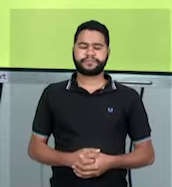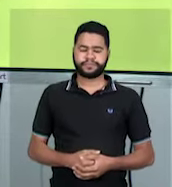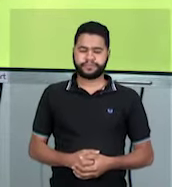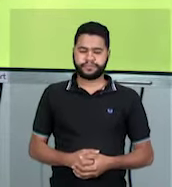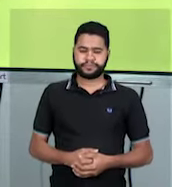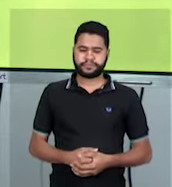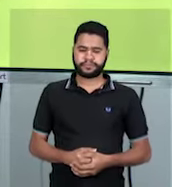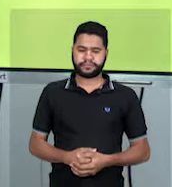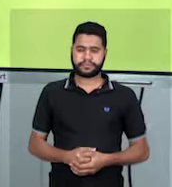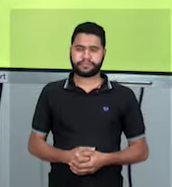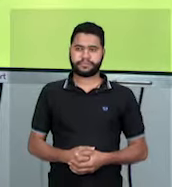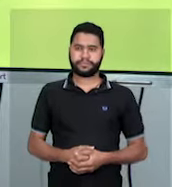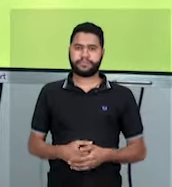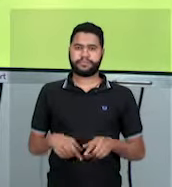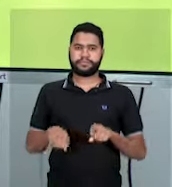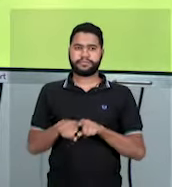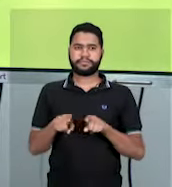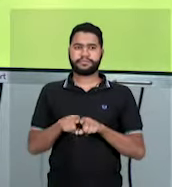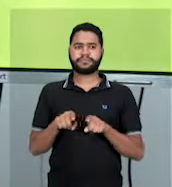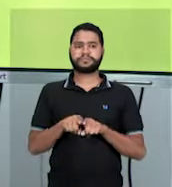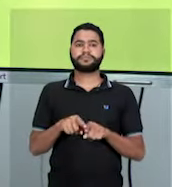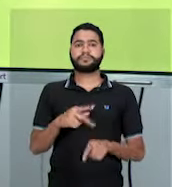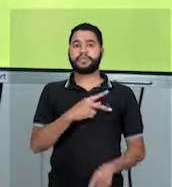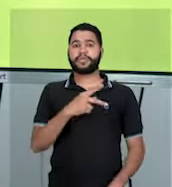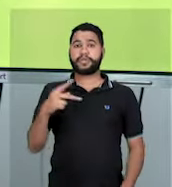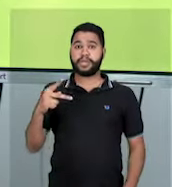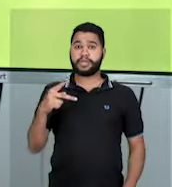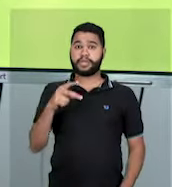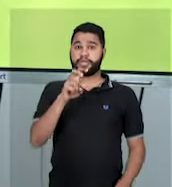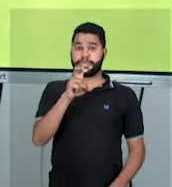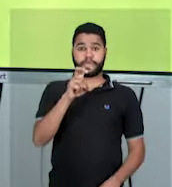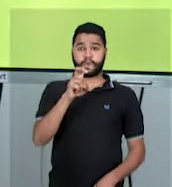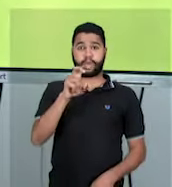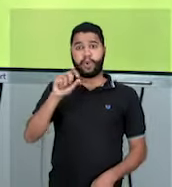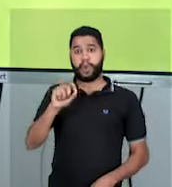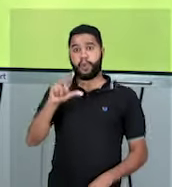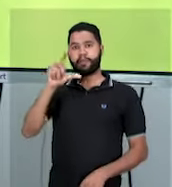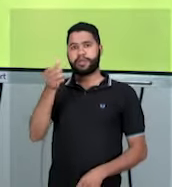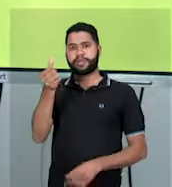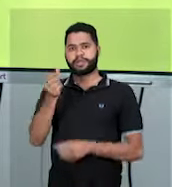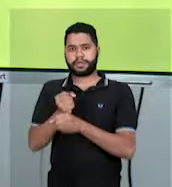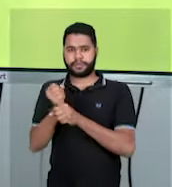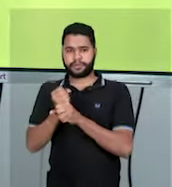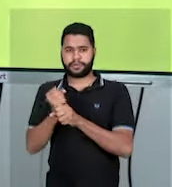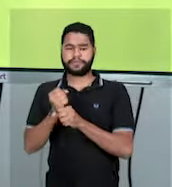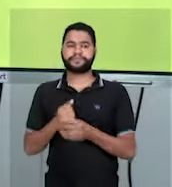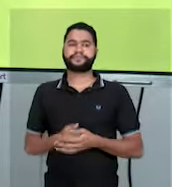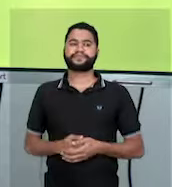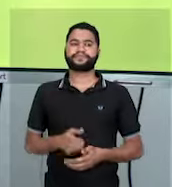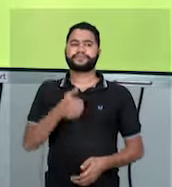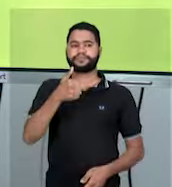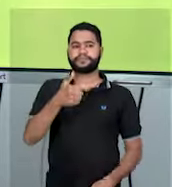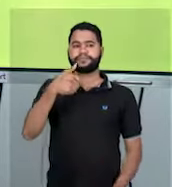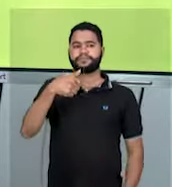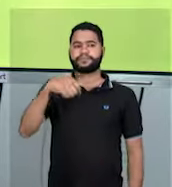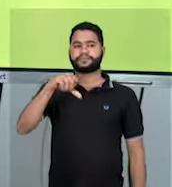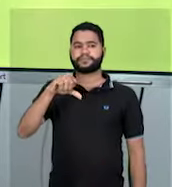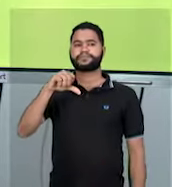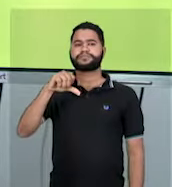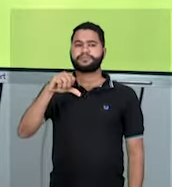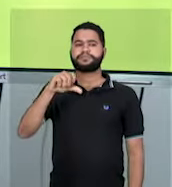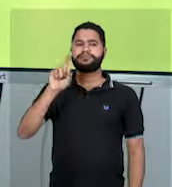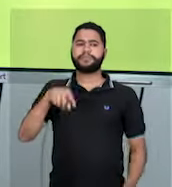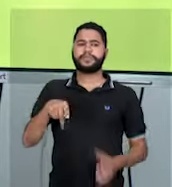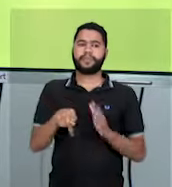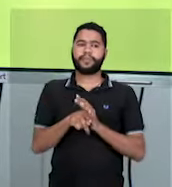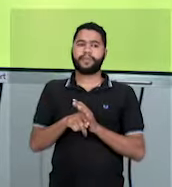O aumento, né, da presidência de 5 para 6 anos, ok? E em 79 também a gente tem a Lei